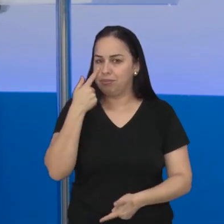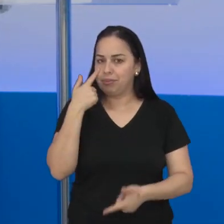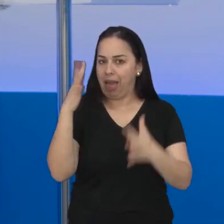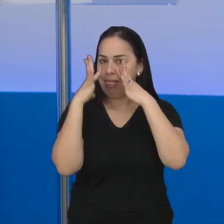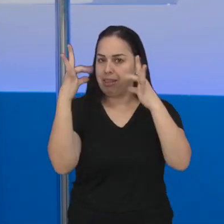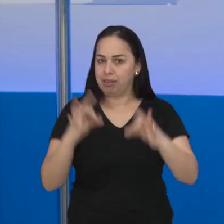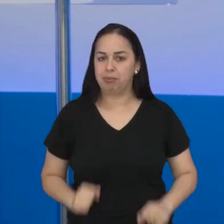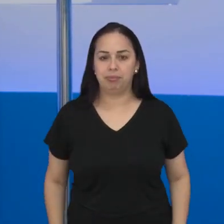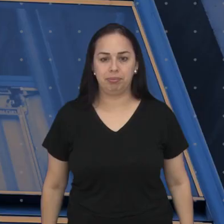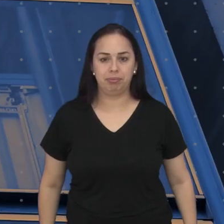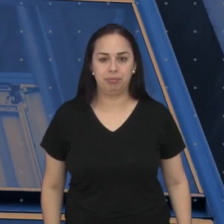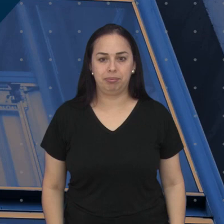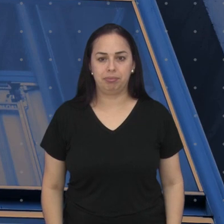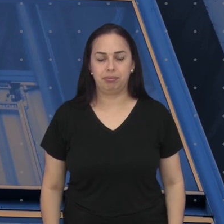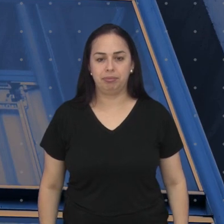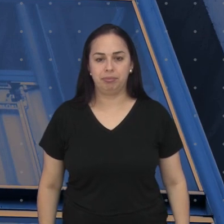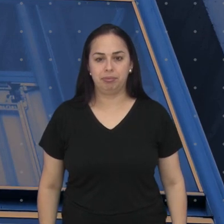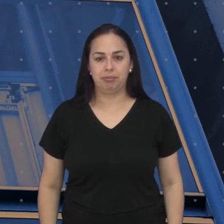é só ficar de olho.